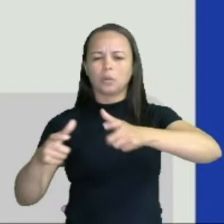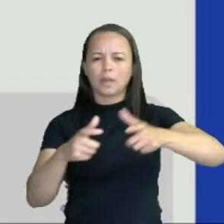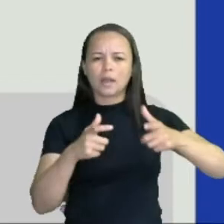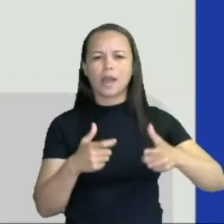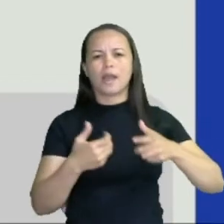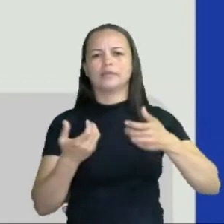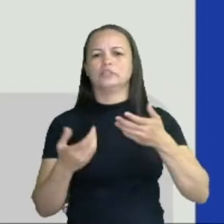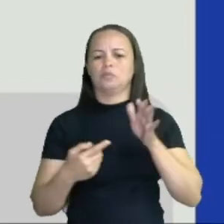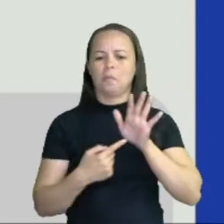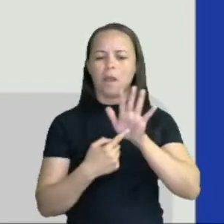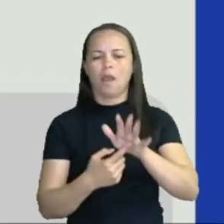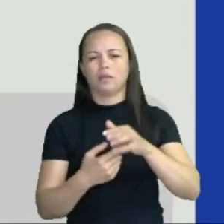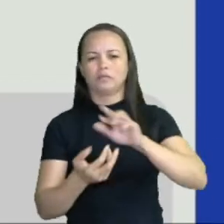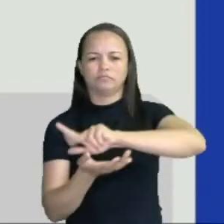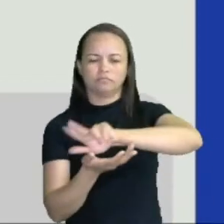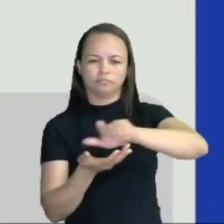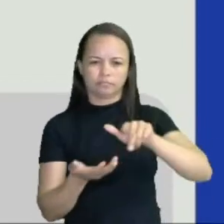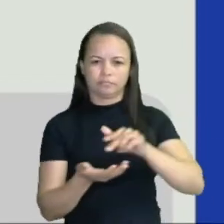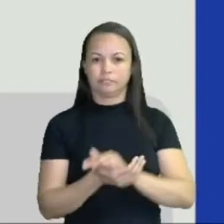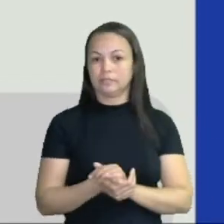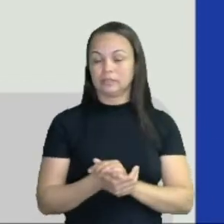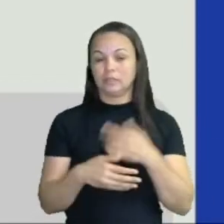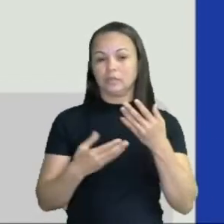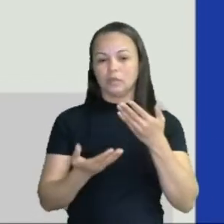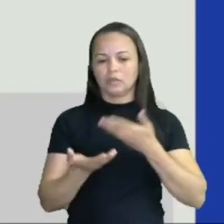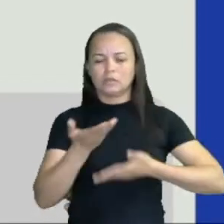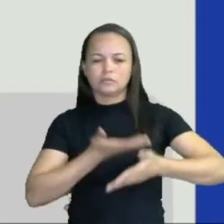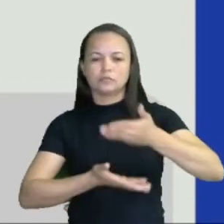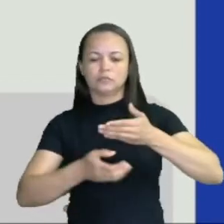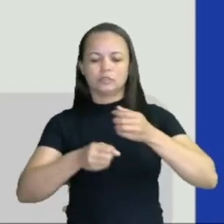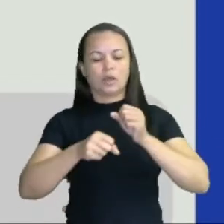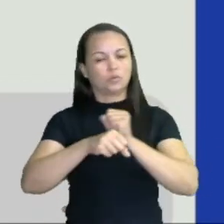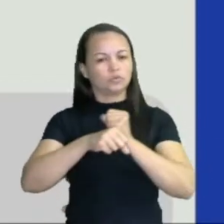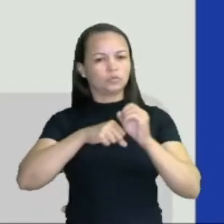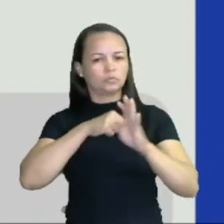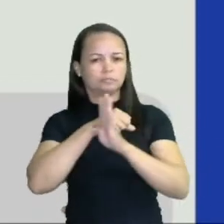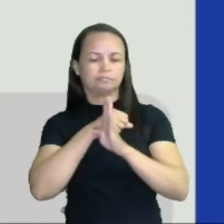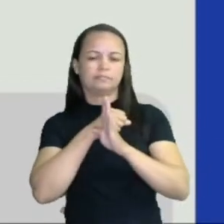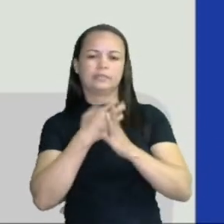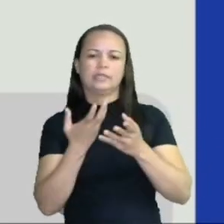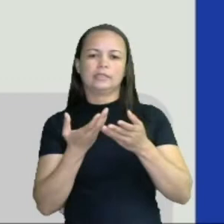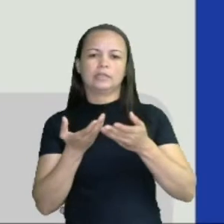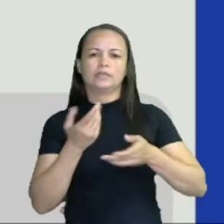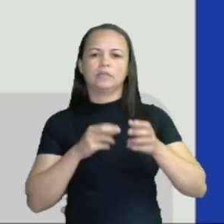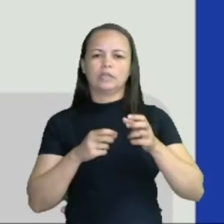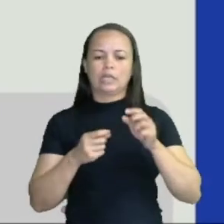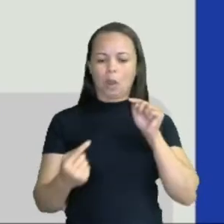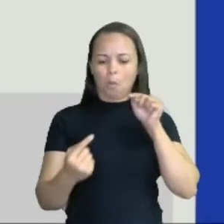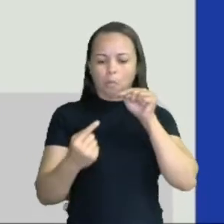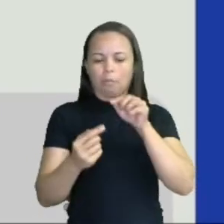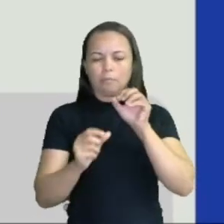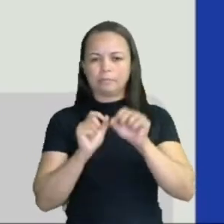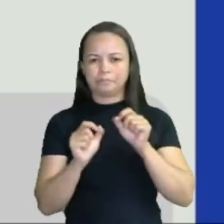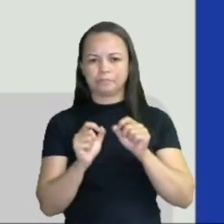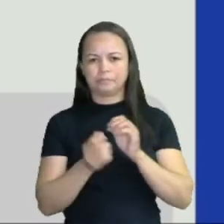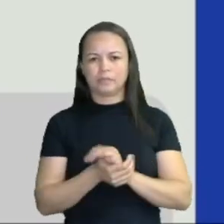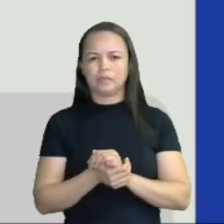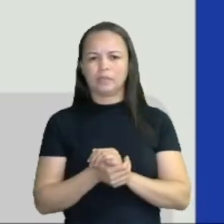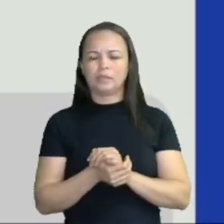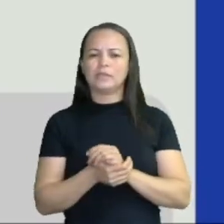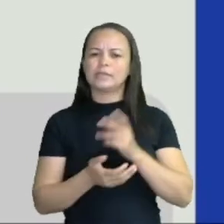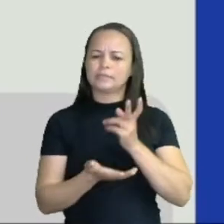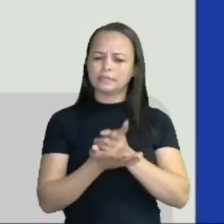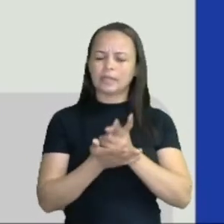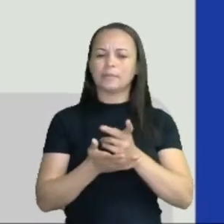O nome próprio serve para identificar um substantivo em relação aos demais, tornando inconfundível, e costuma estar em